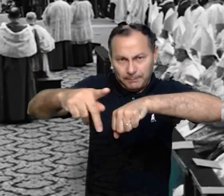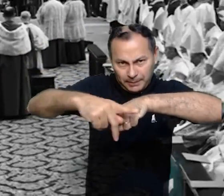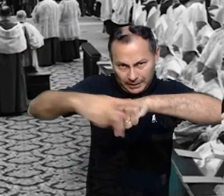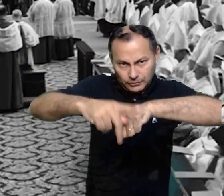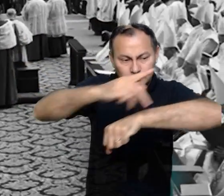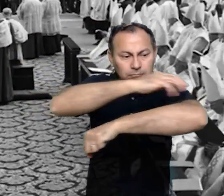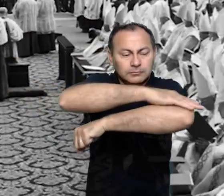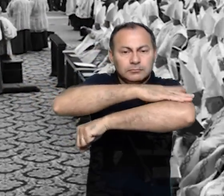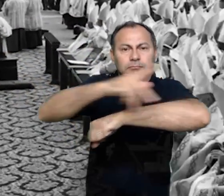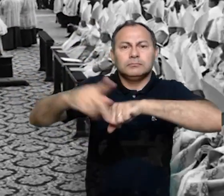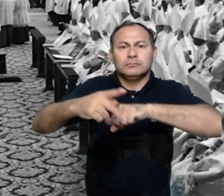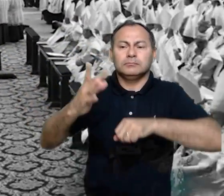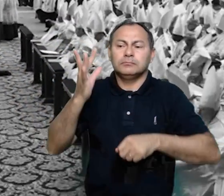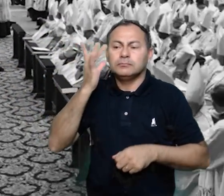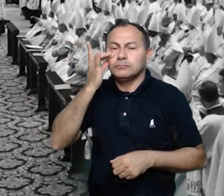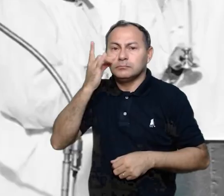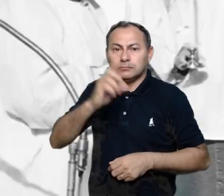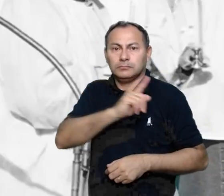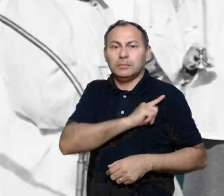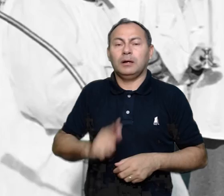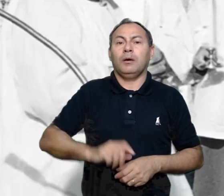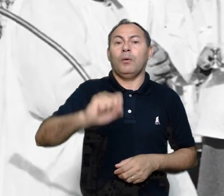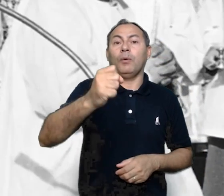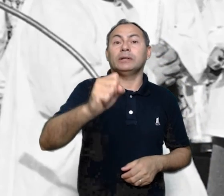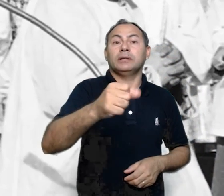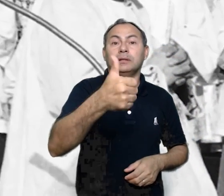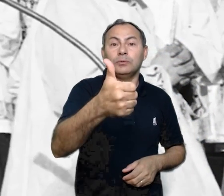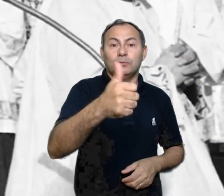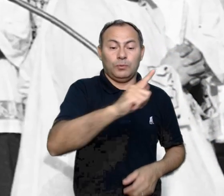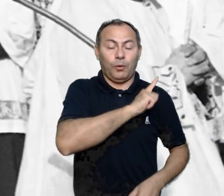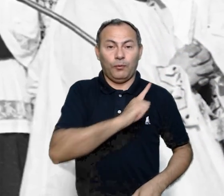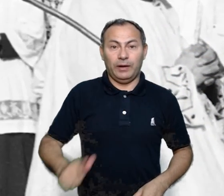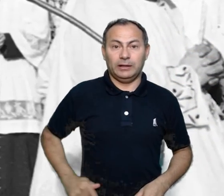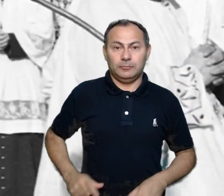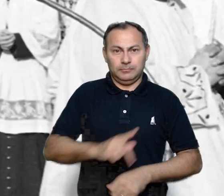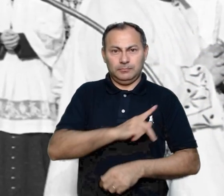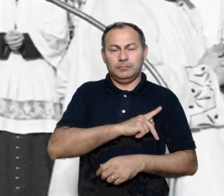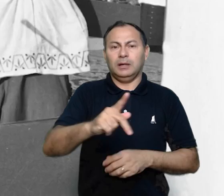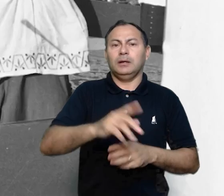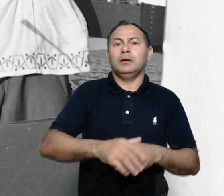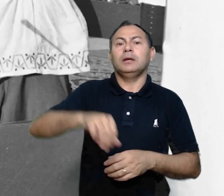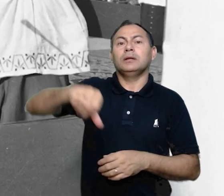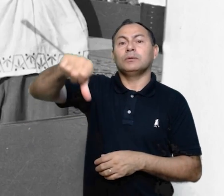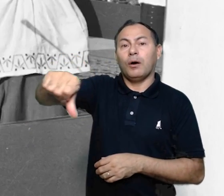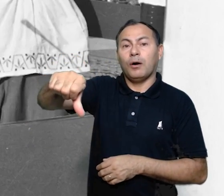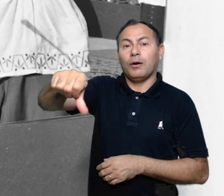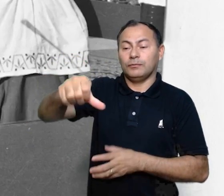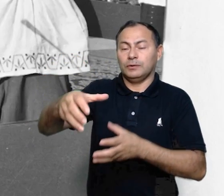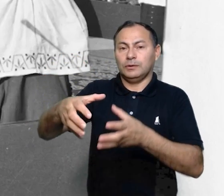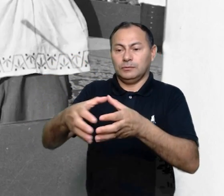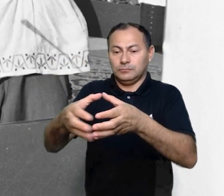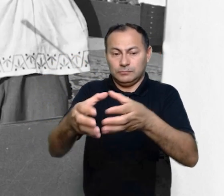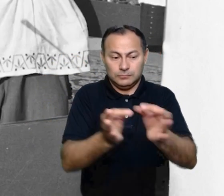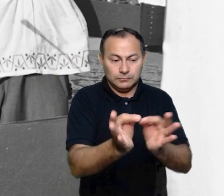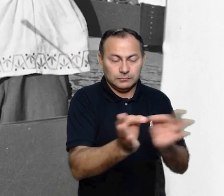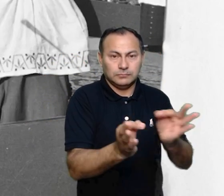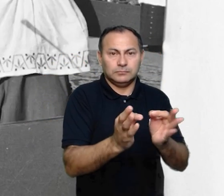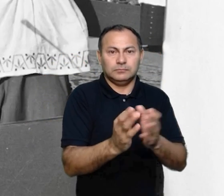presença das delegações de 81 governos e 9